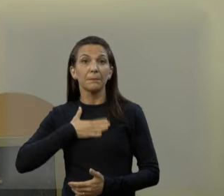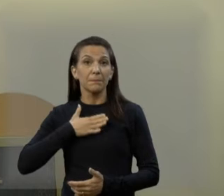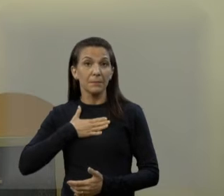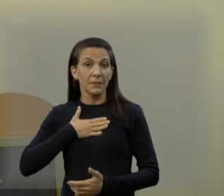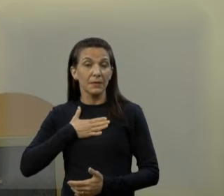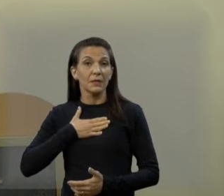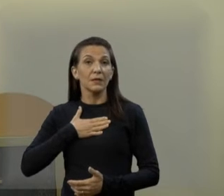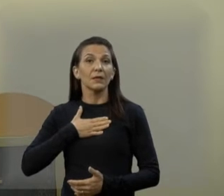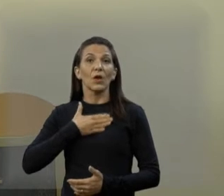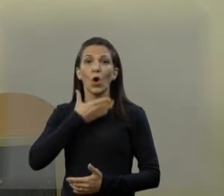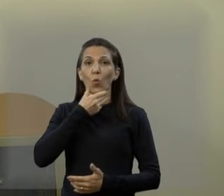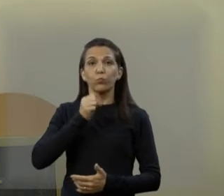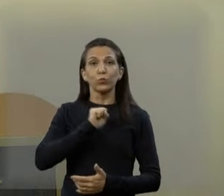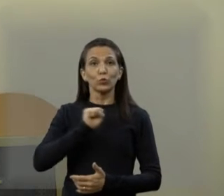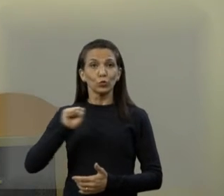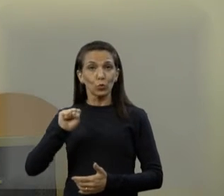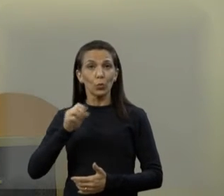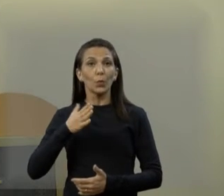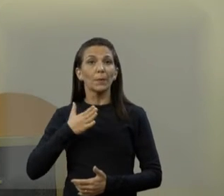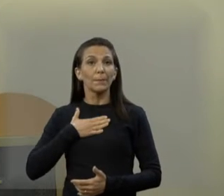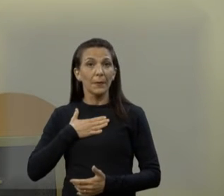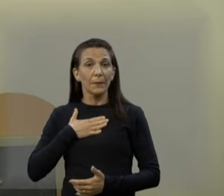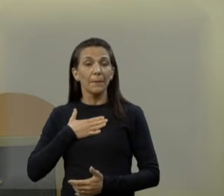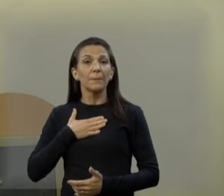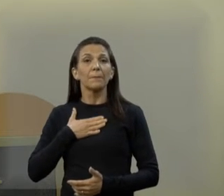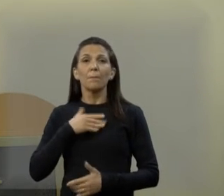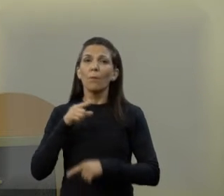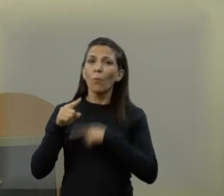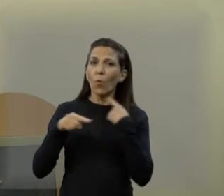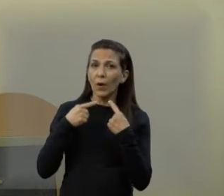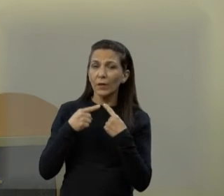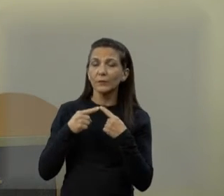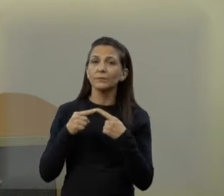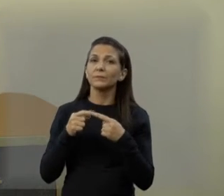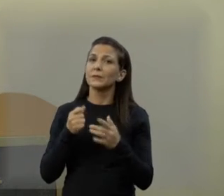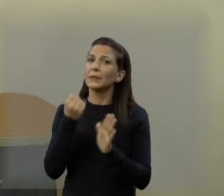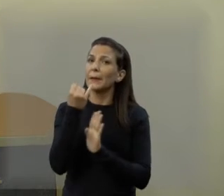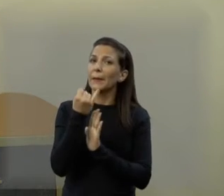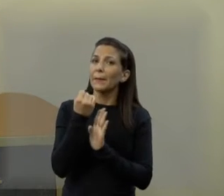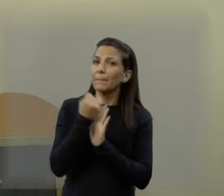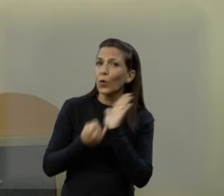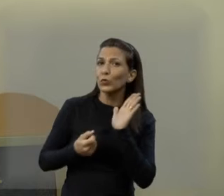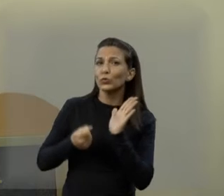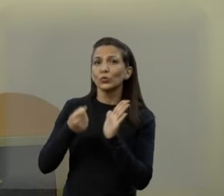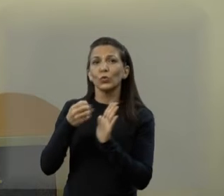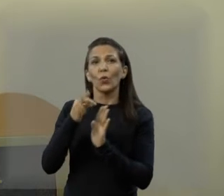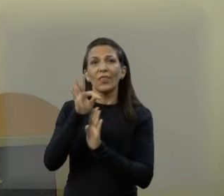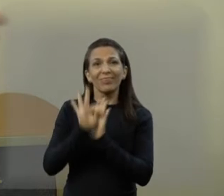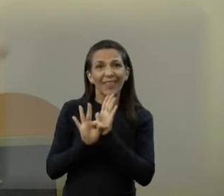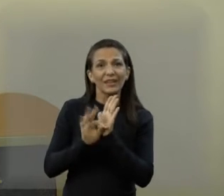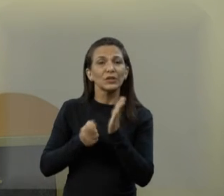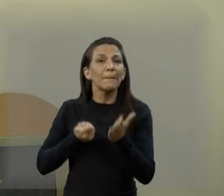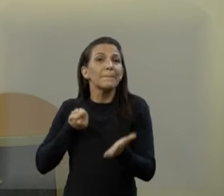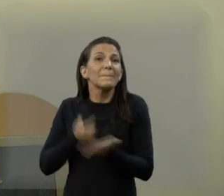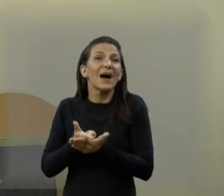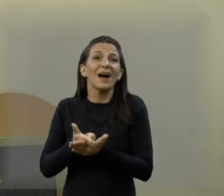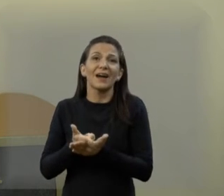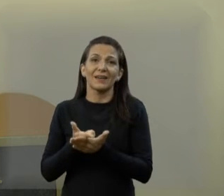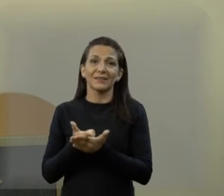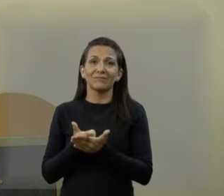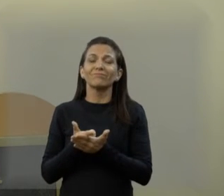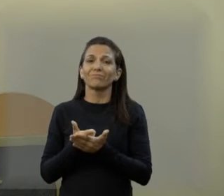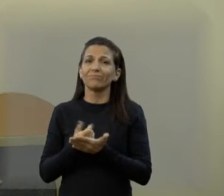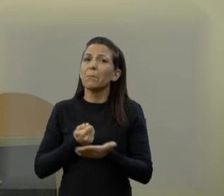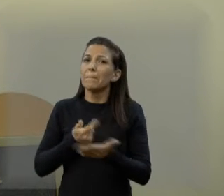sogro e a gente paga a taxa de sepultamento todas as taxas para